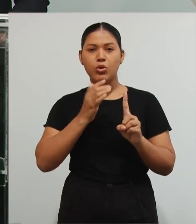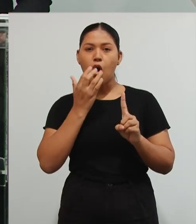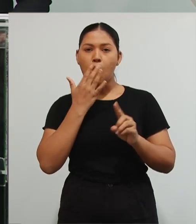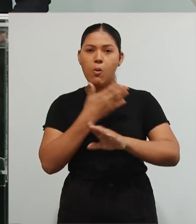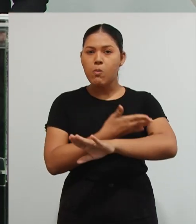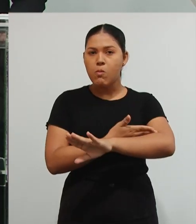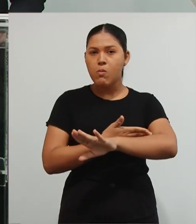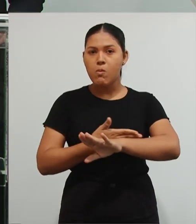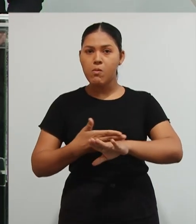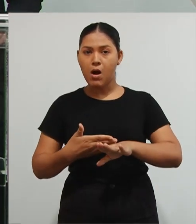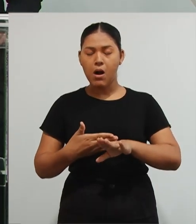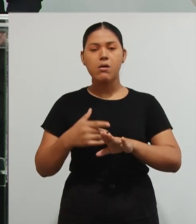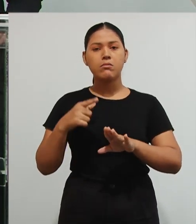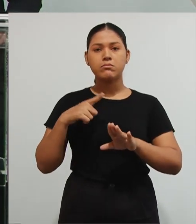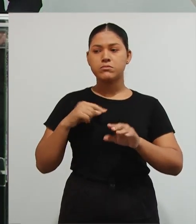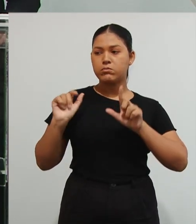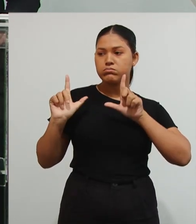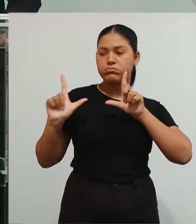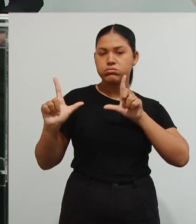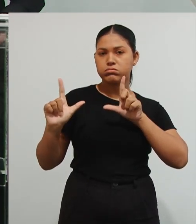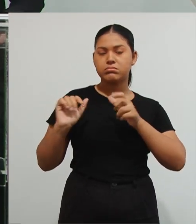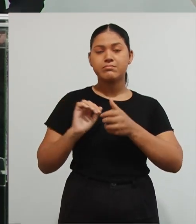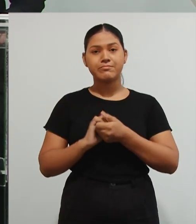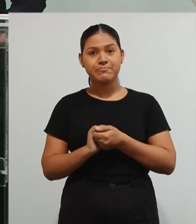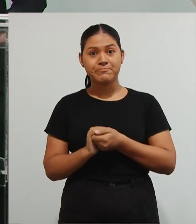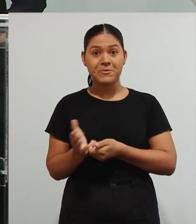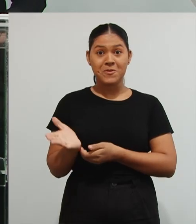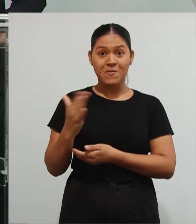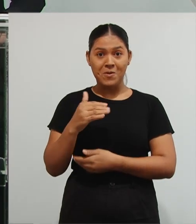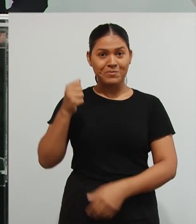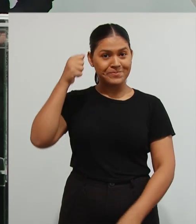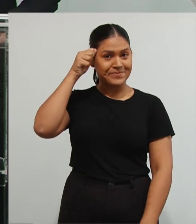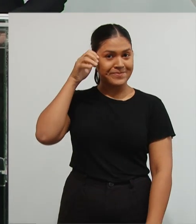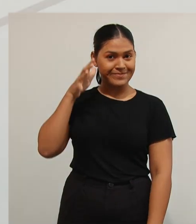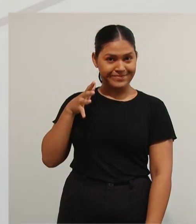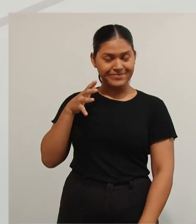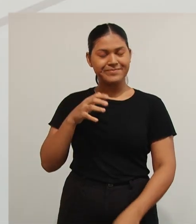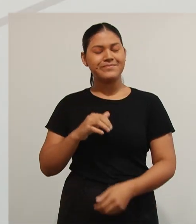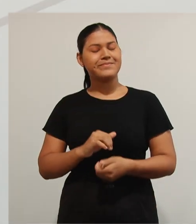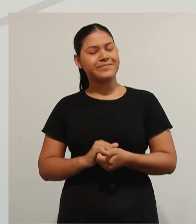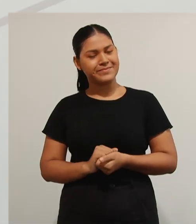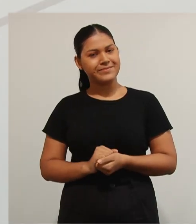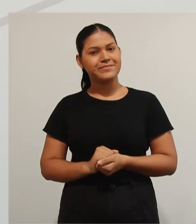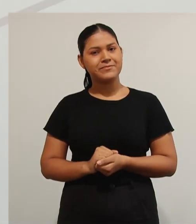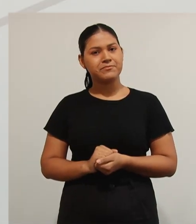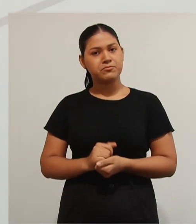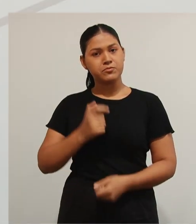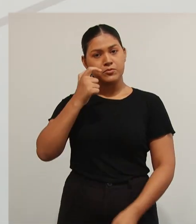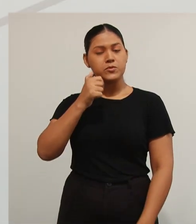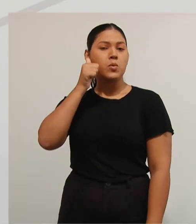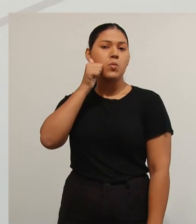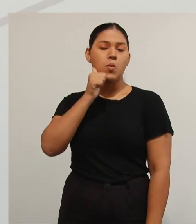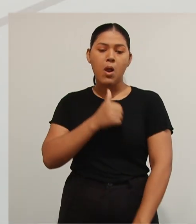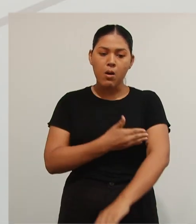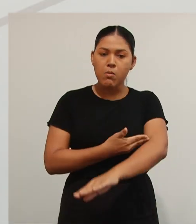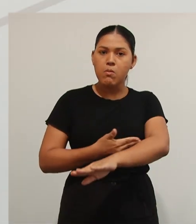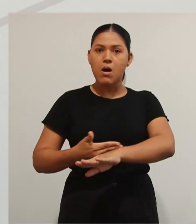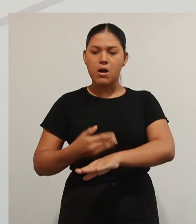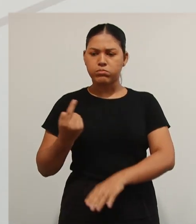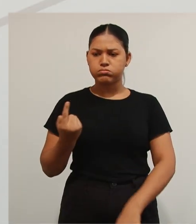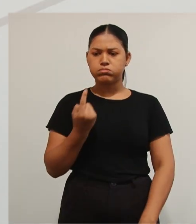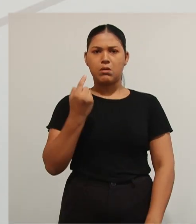interativa onde passa o nosso conteúdo. Vamos lá para a minha audiodescrição? Bom, eu sou uma mulher branca,